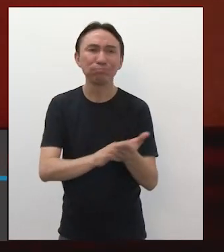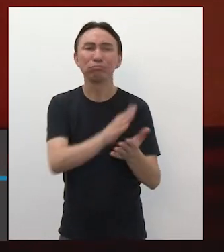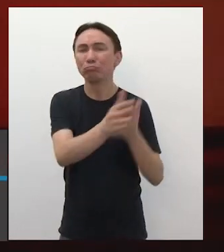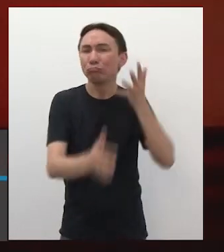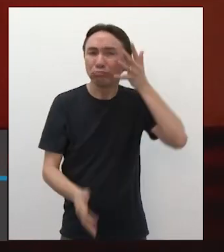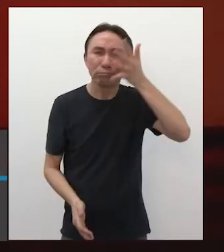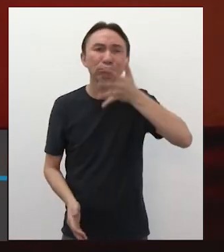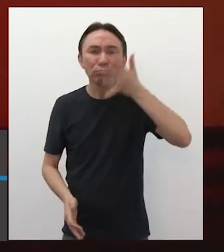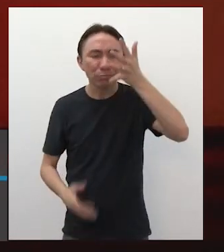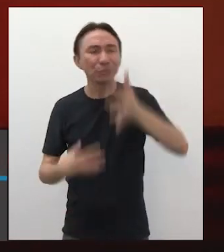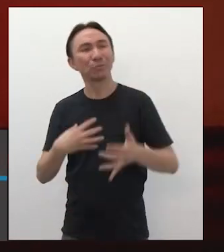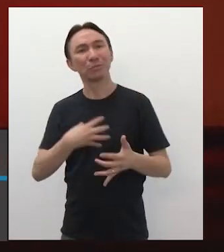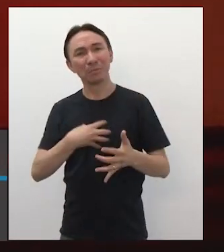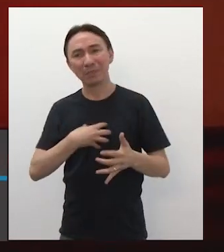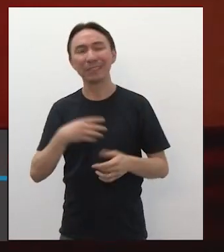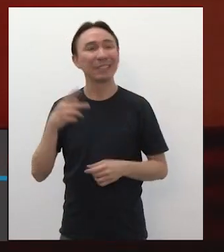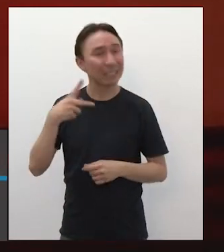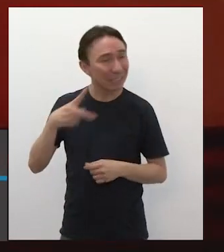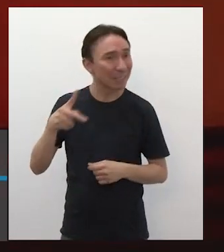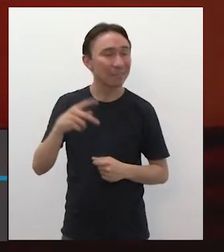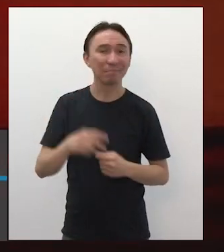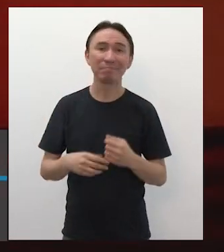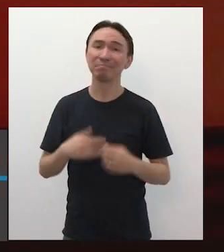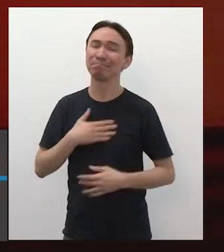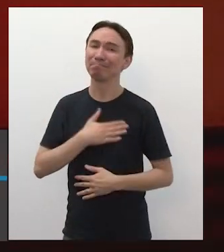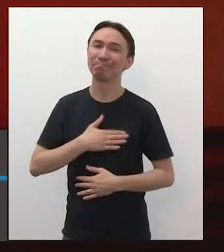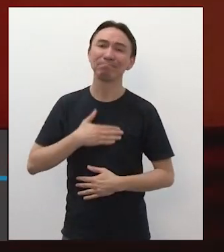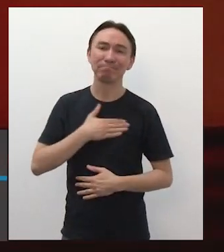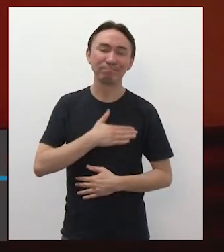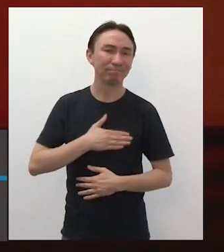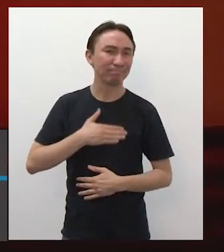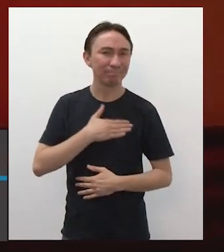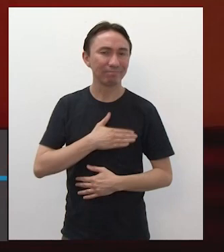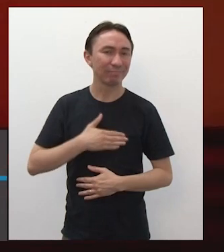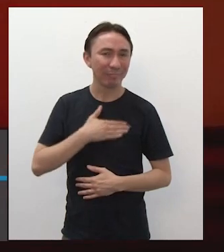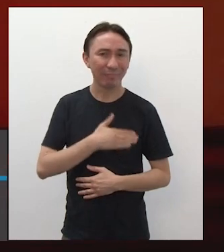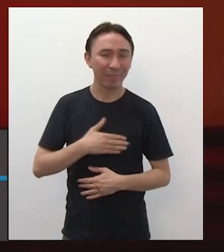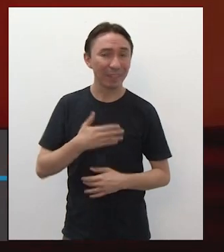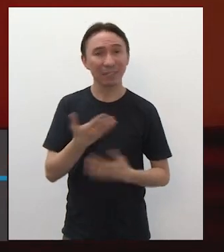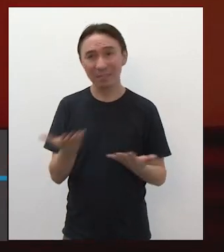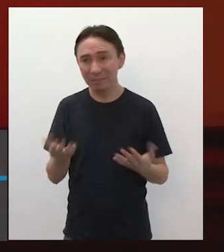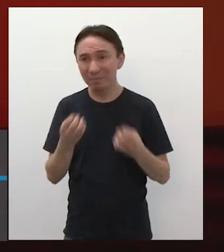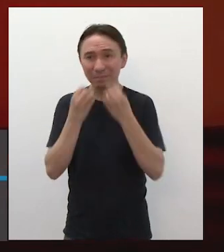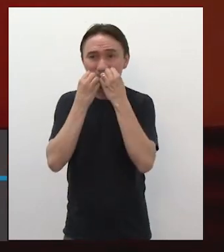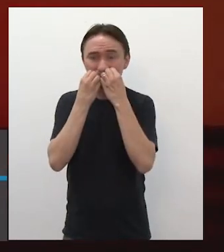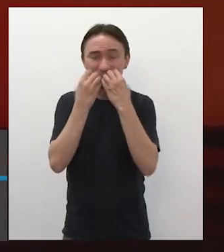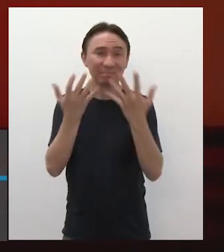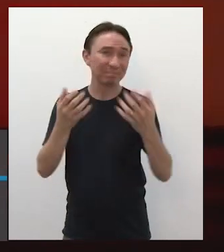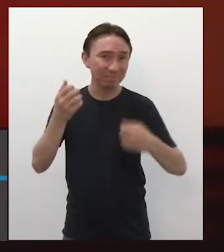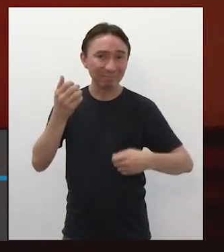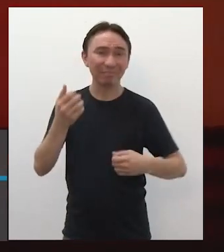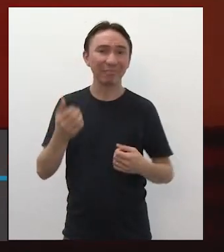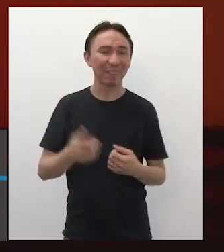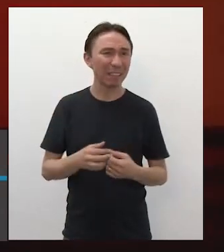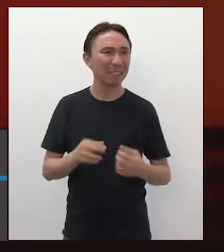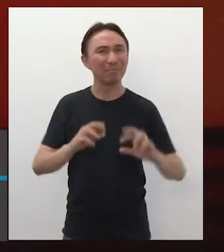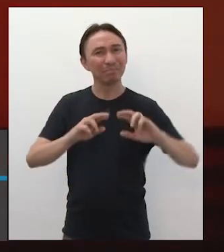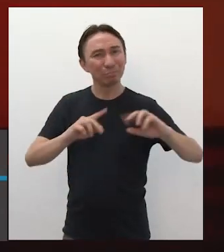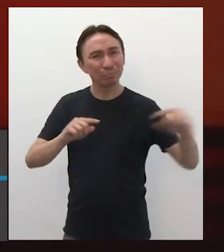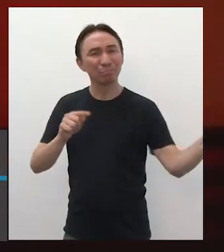bom. em dimensões que normalmente não são tocadas e que são muito sensíveis,